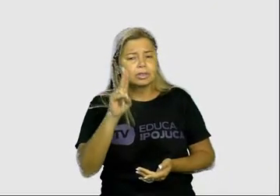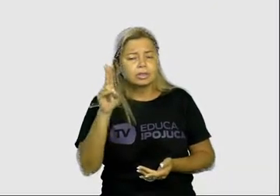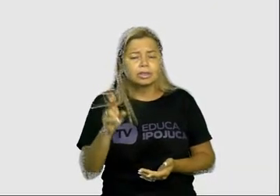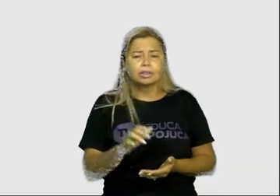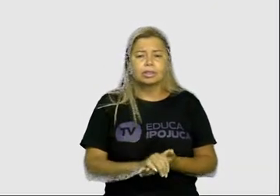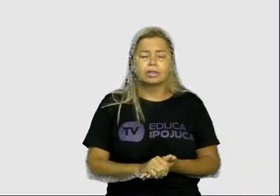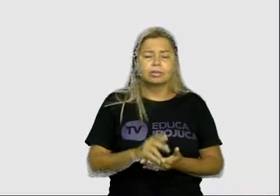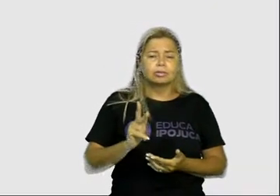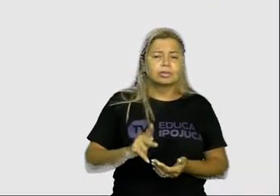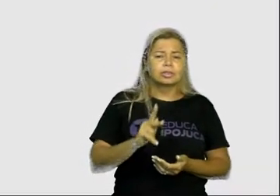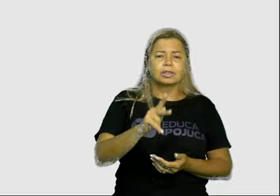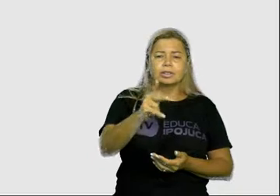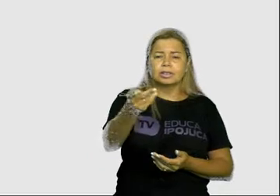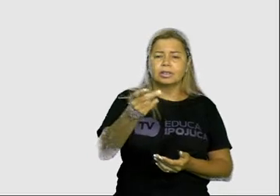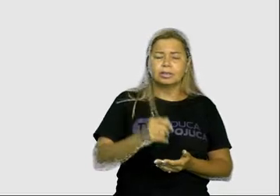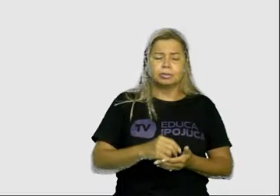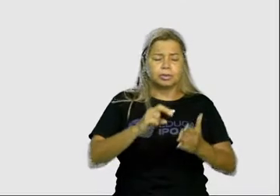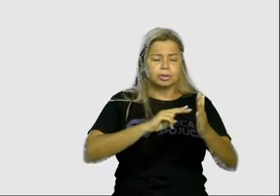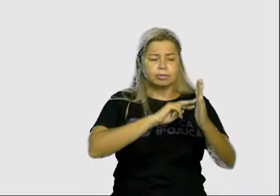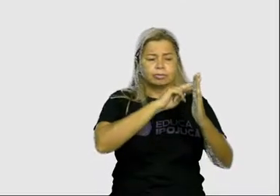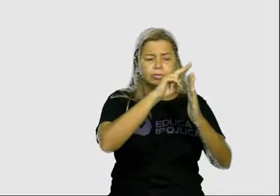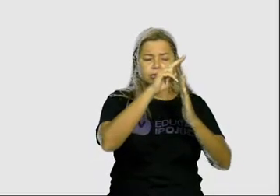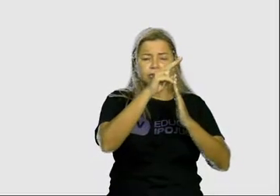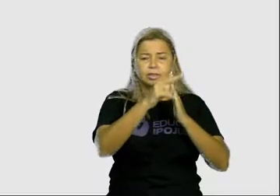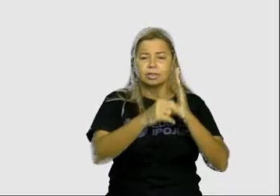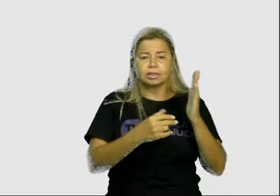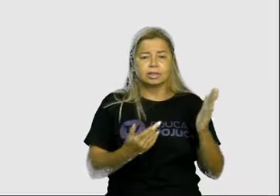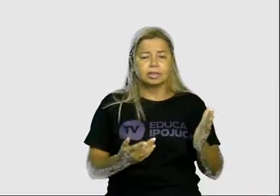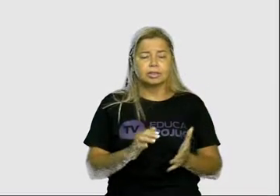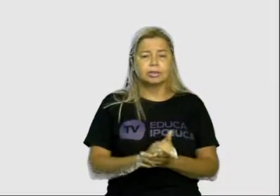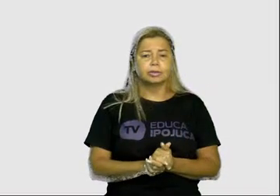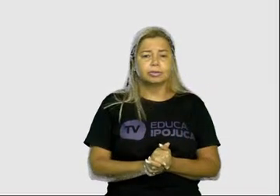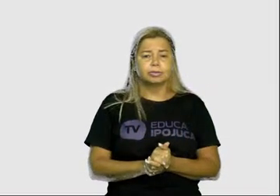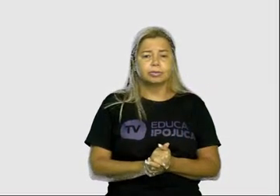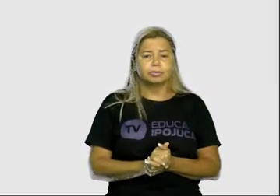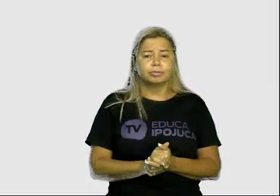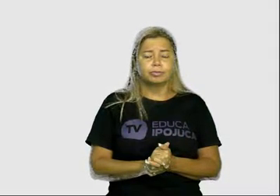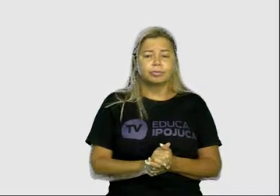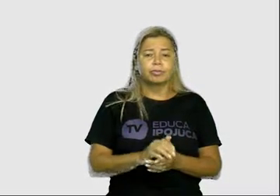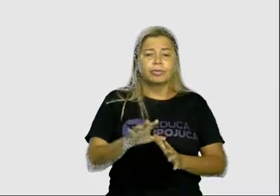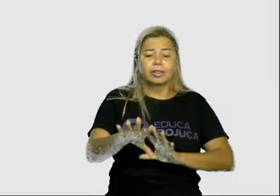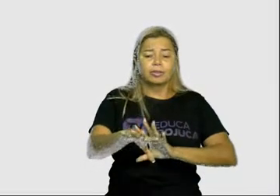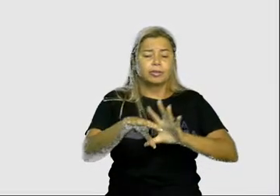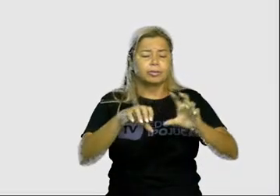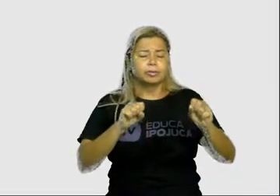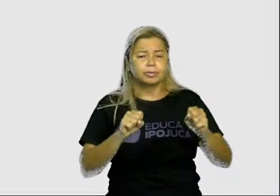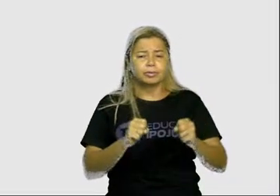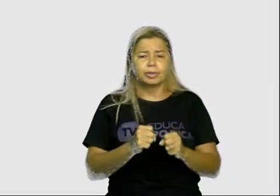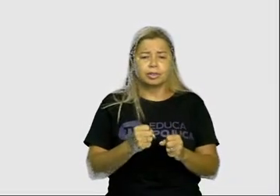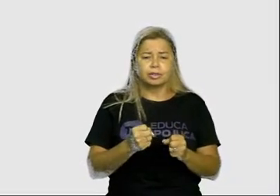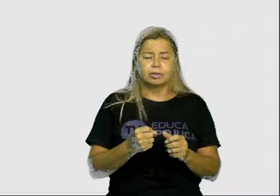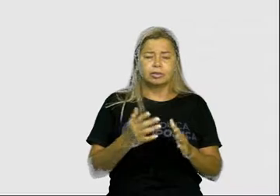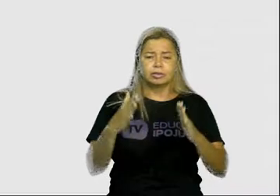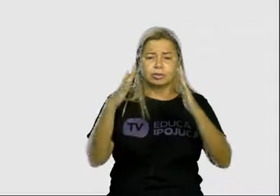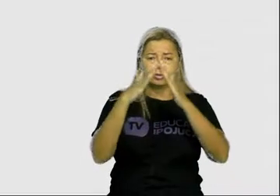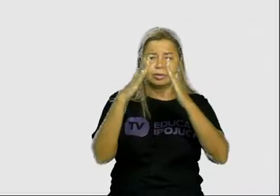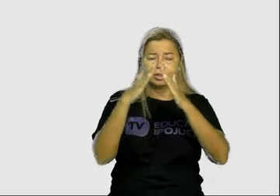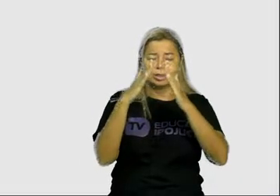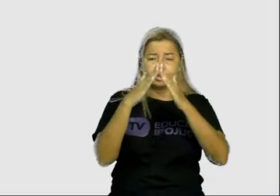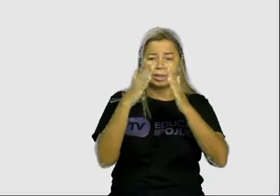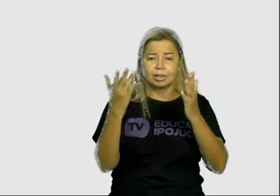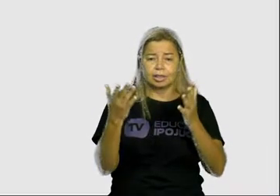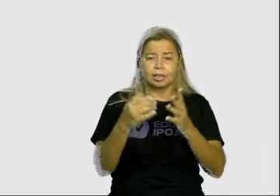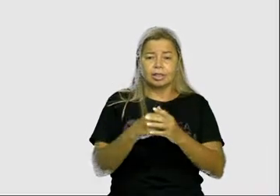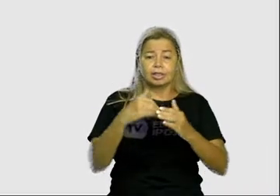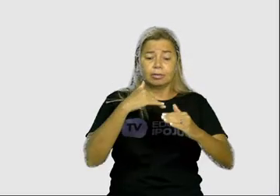A linha em desenhos, em formatos de casas, em construções, a gente usa